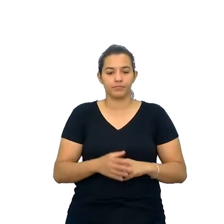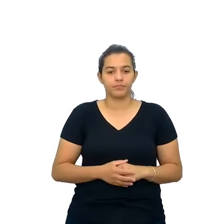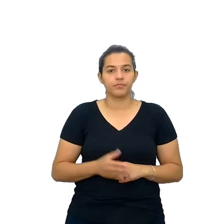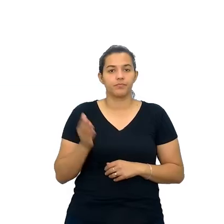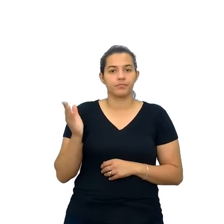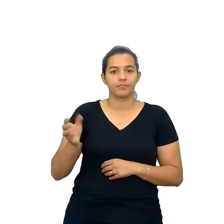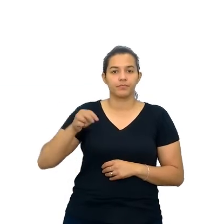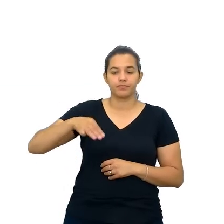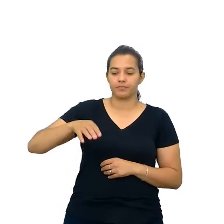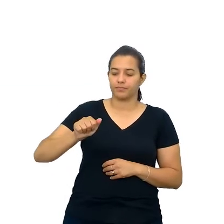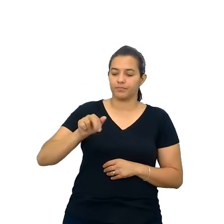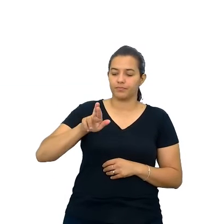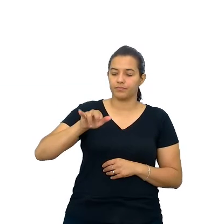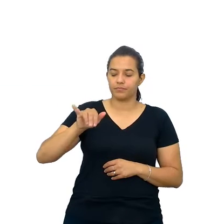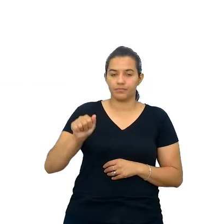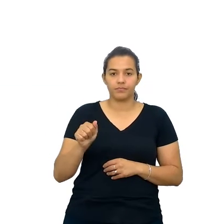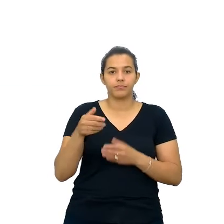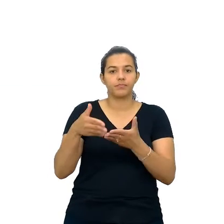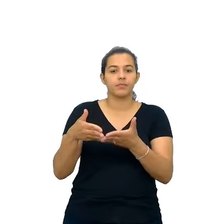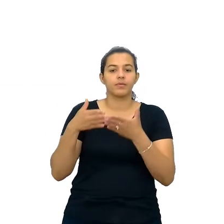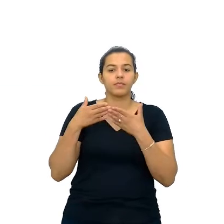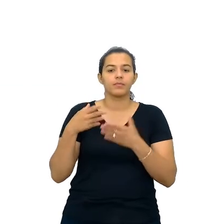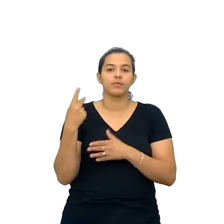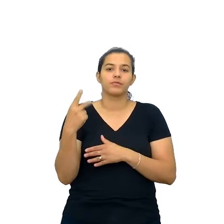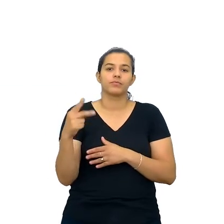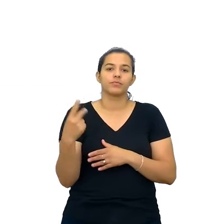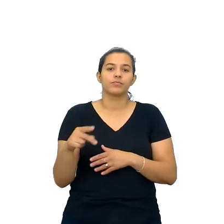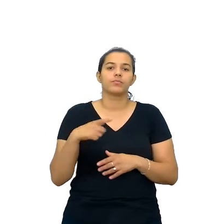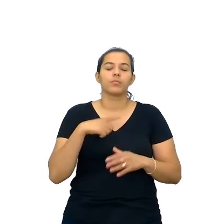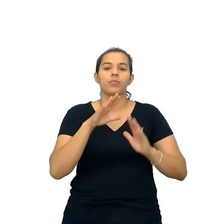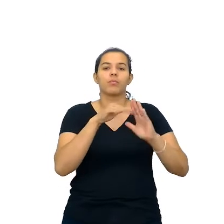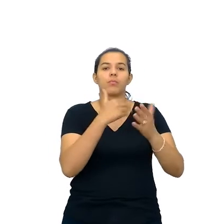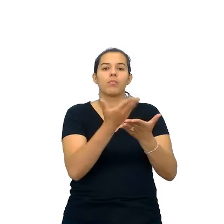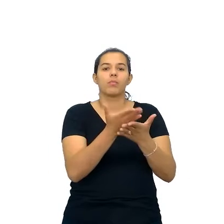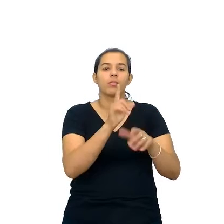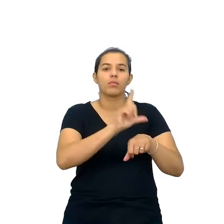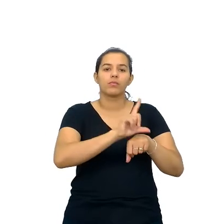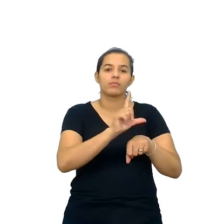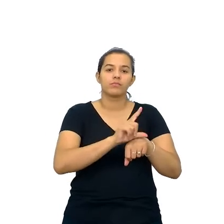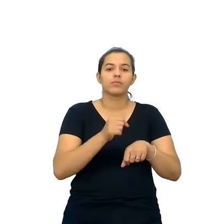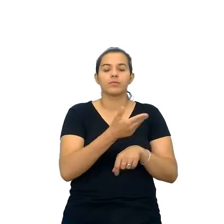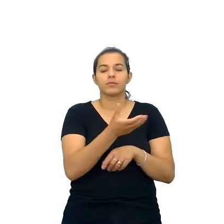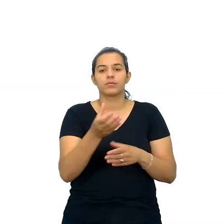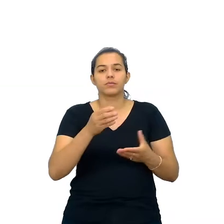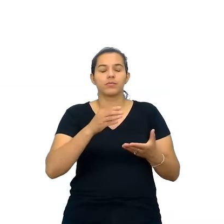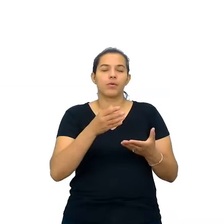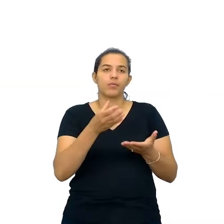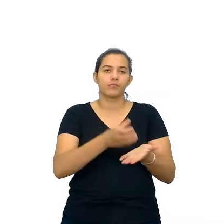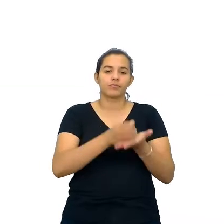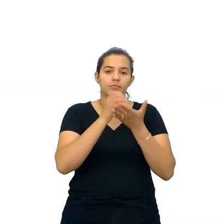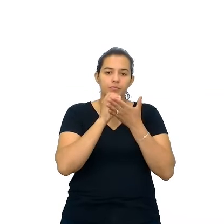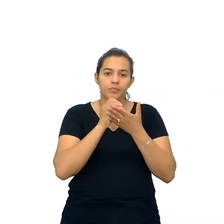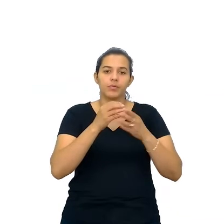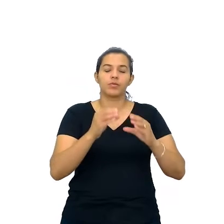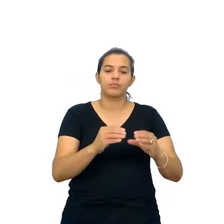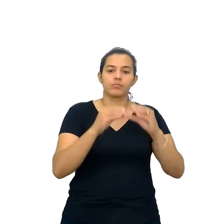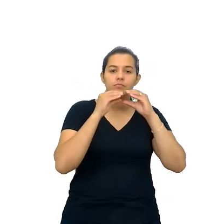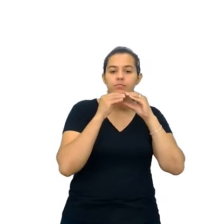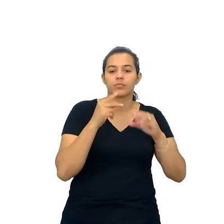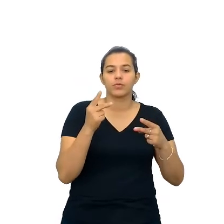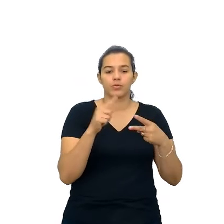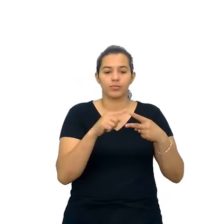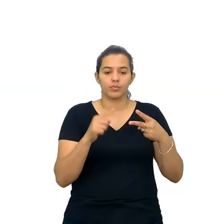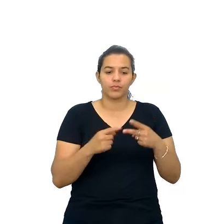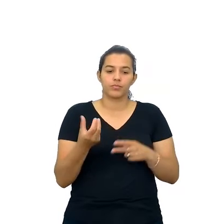Maria pediu, né, em uma lanchonete, um salgado e um suco e pagou R$ 6 pelos dois